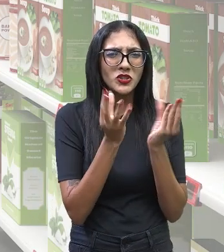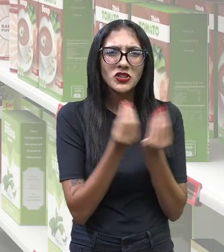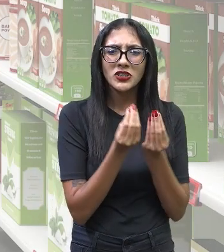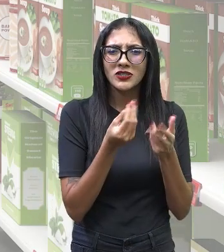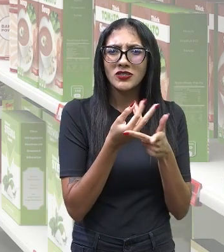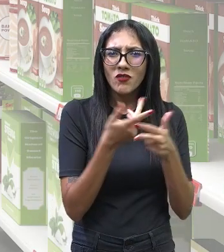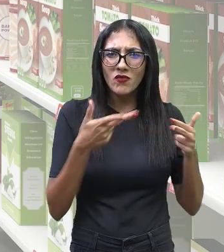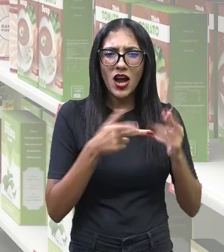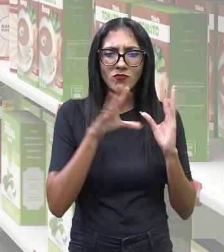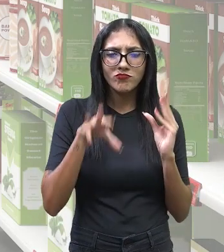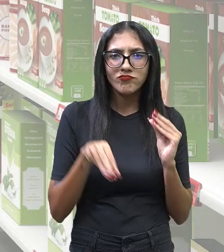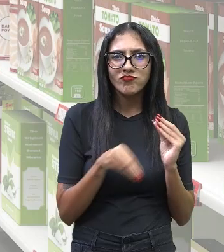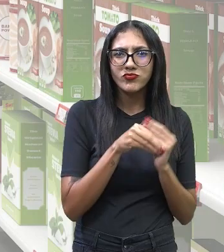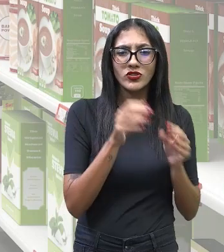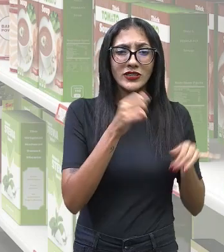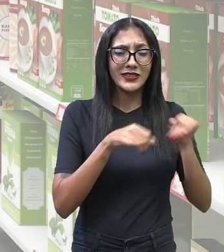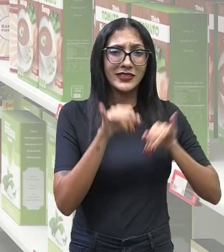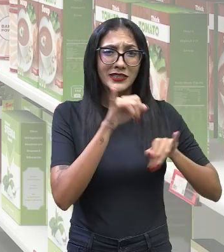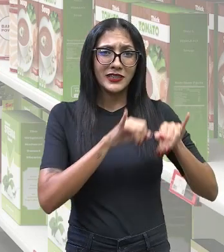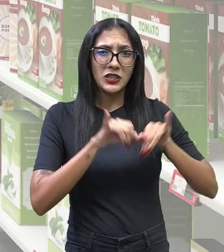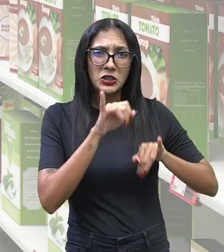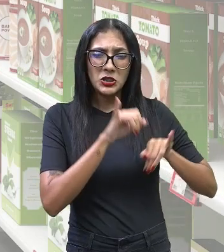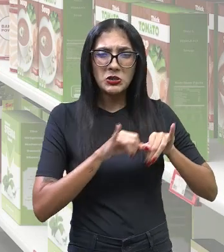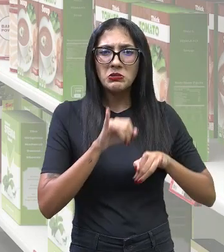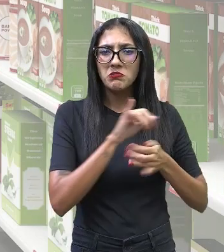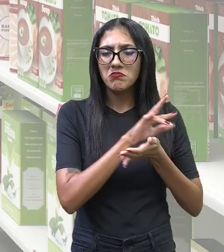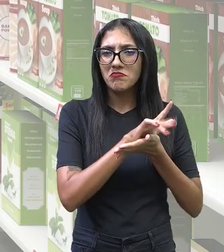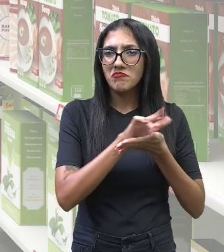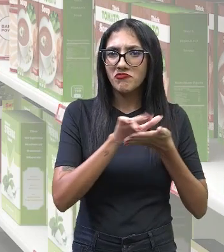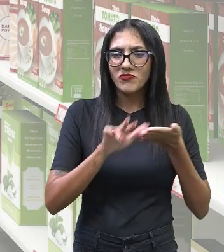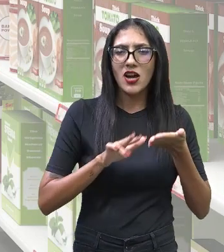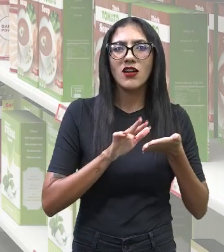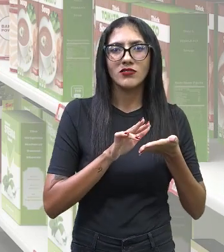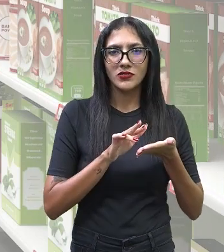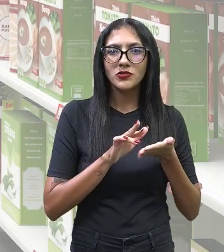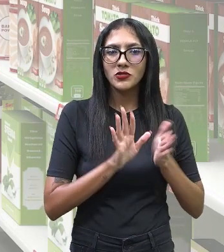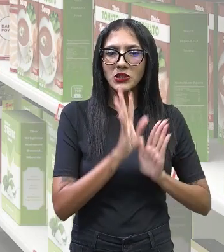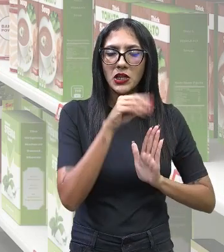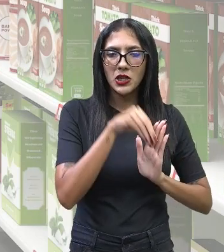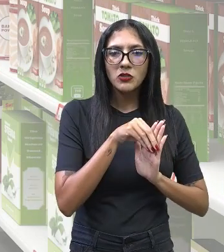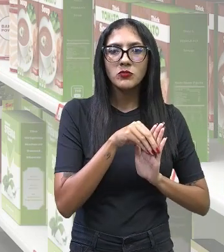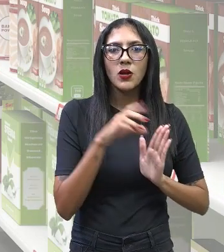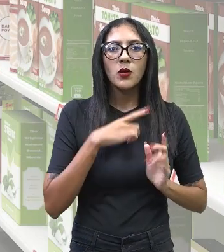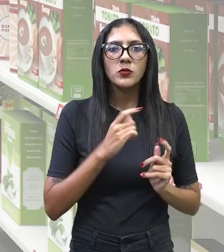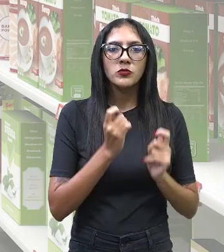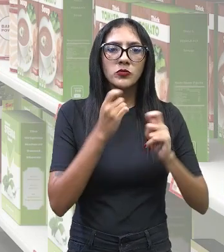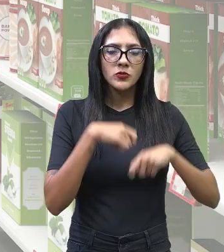tem adição química de produtos, né, de substâncias químicas, para que